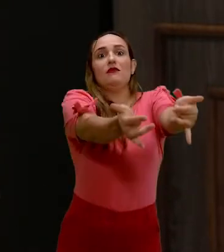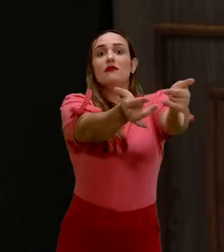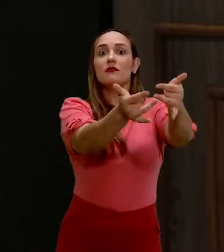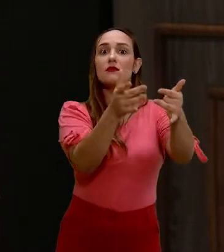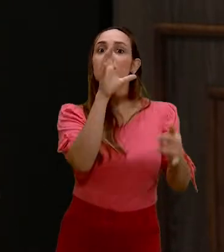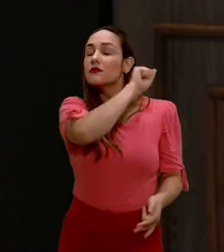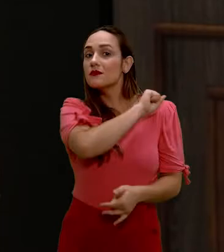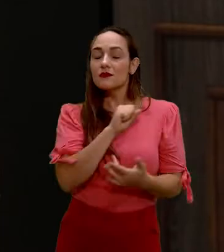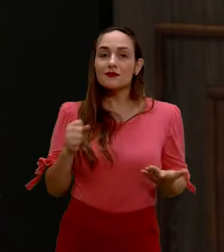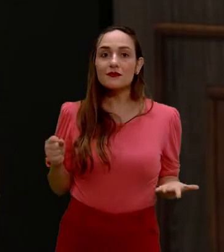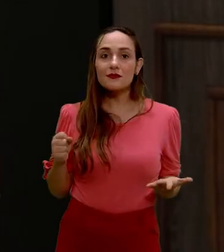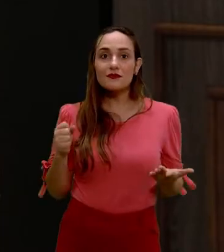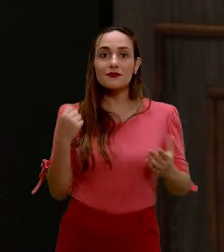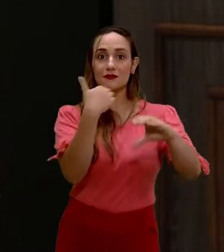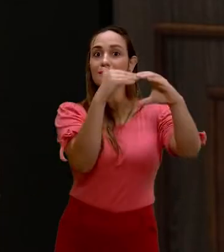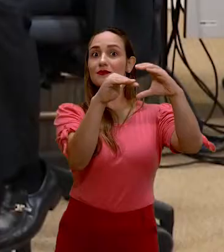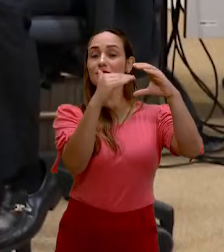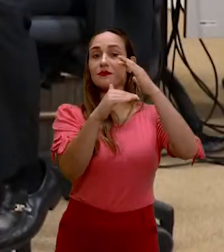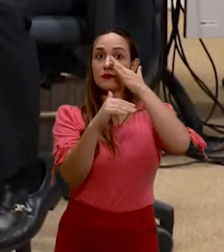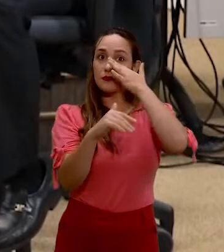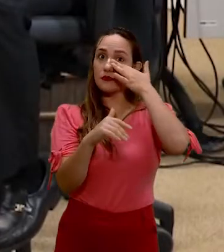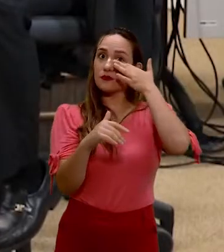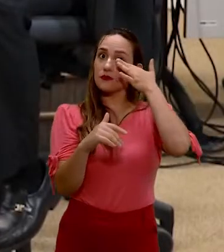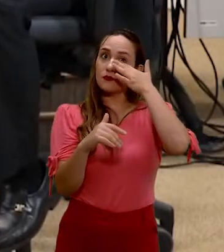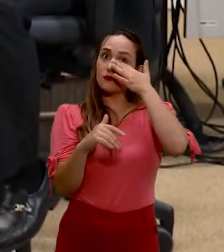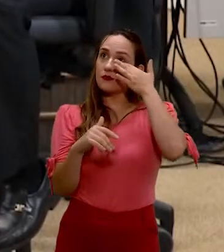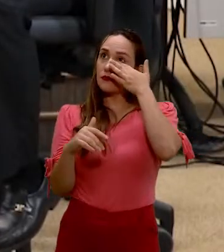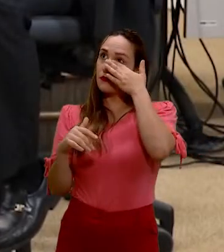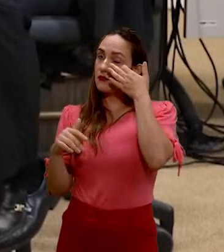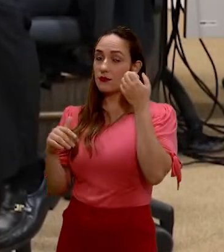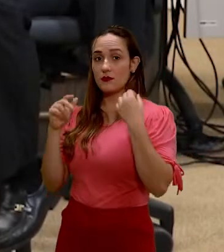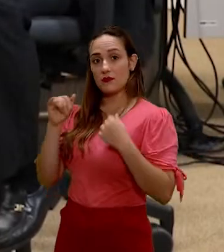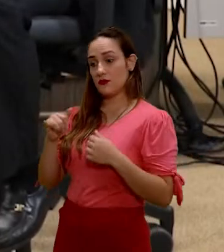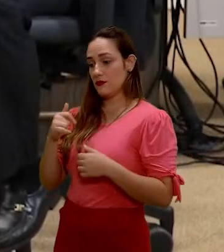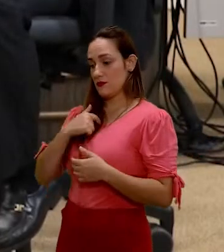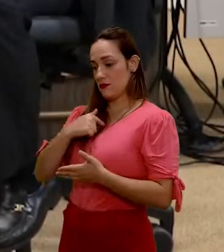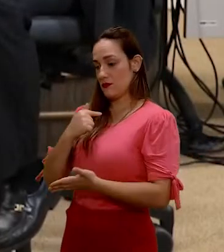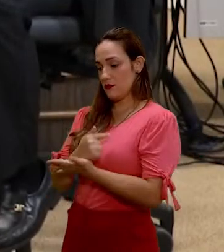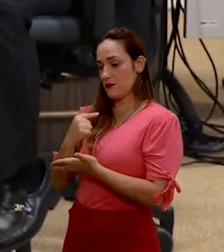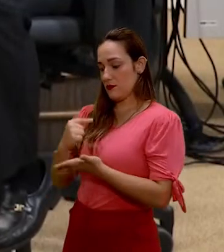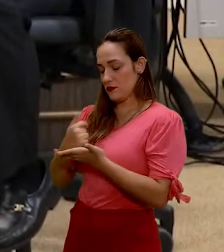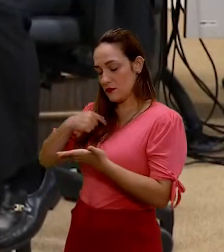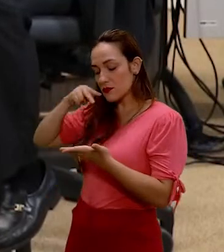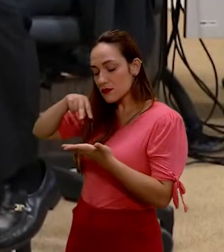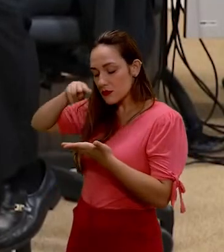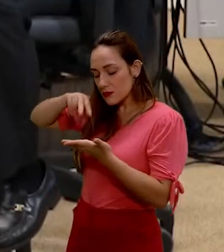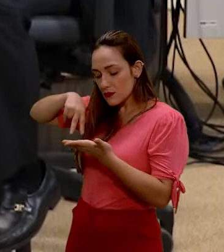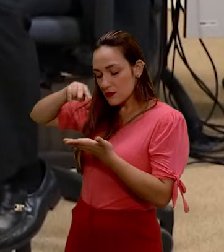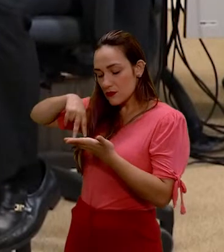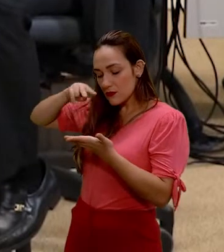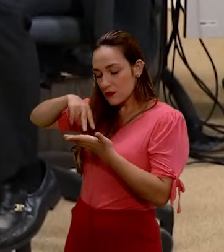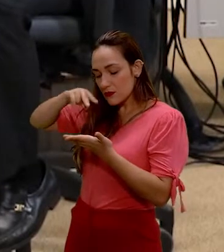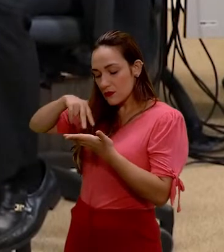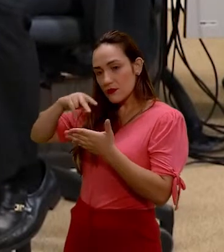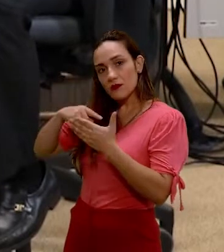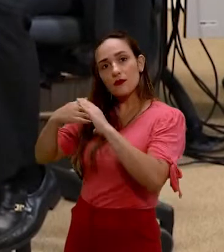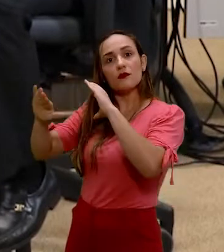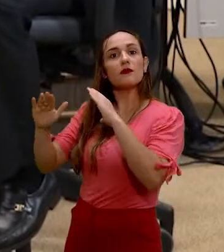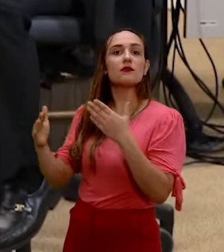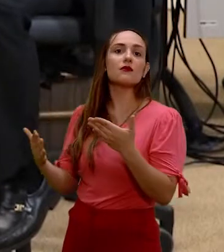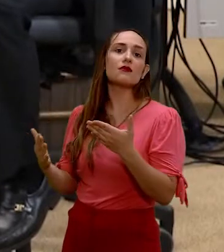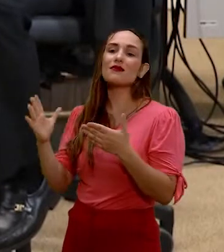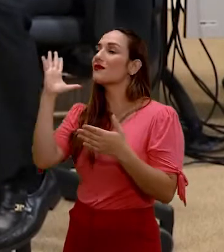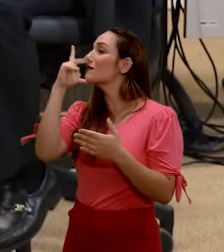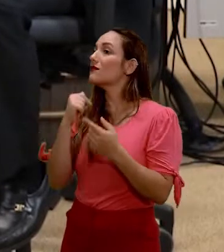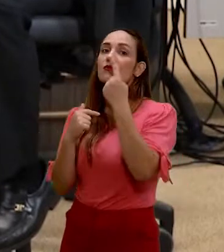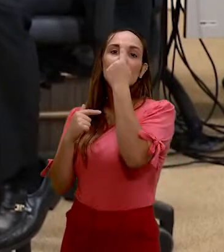do que aquele funcionário que está lá no cartório, que ele fica só naquele processo e aí a velocidade é mais